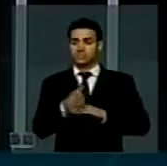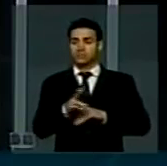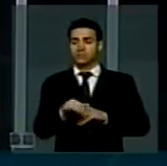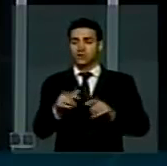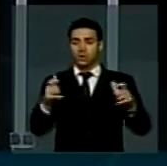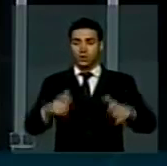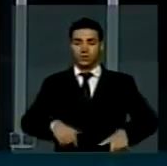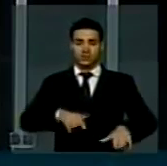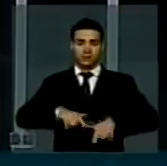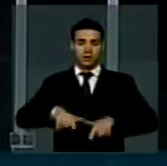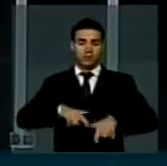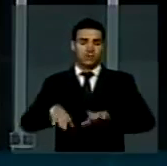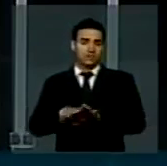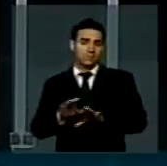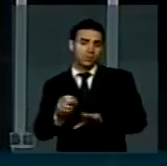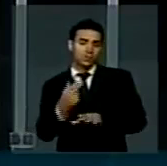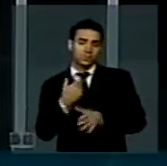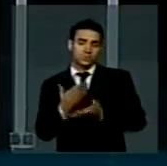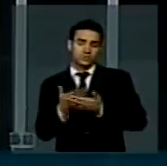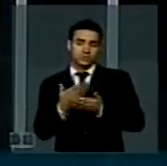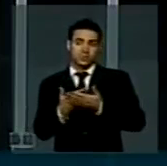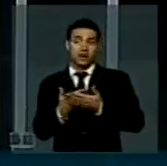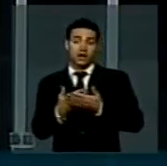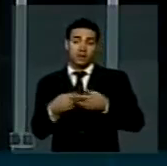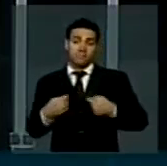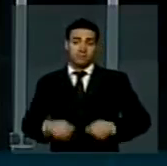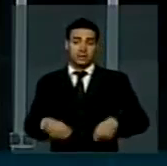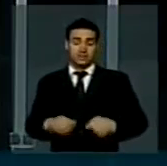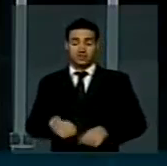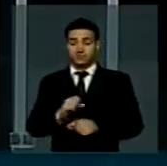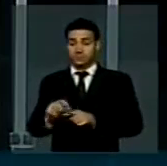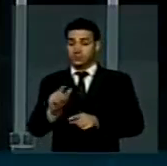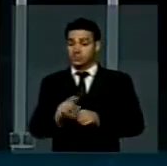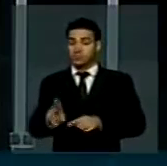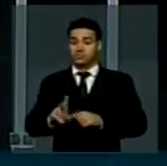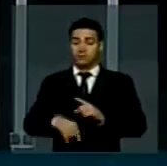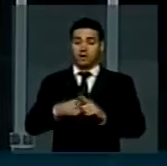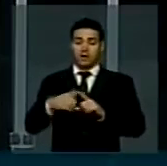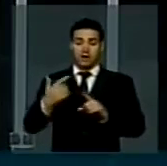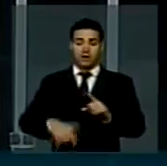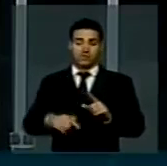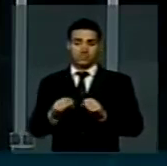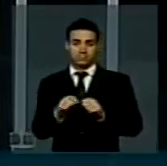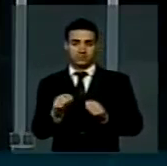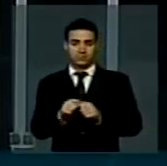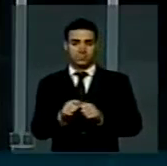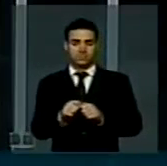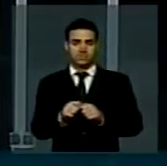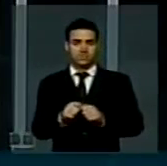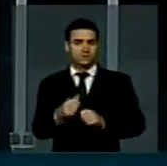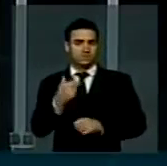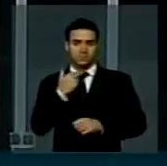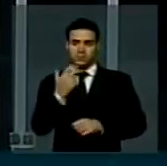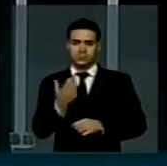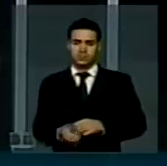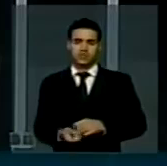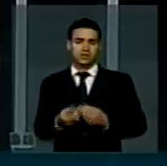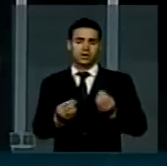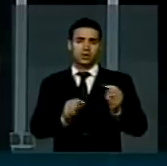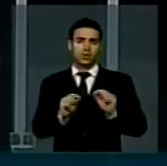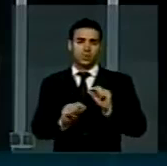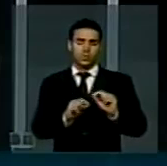estudo. E para isso é necessário que os investimentos aconteçam. É inadmissível que num país